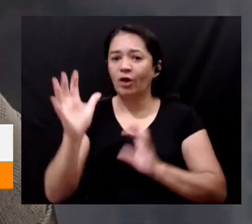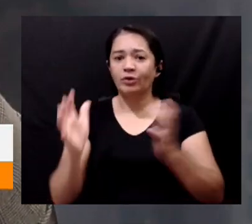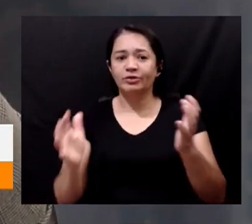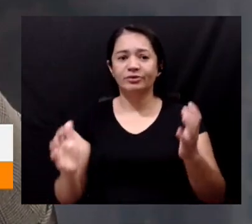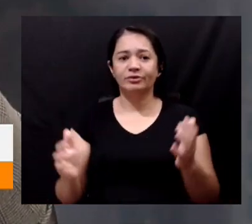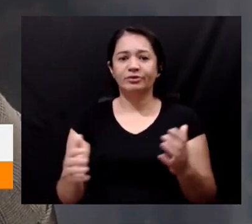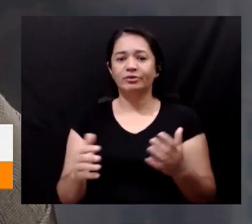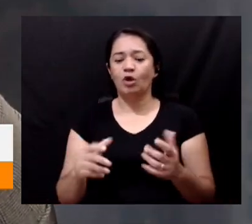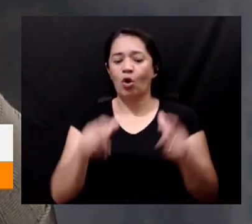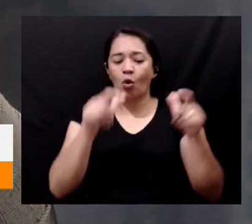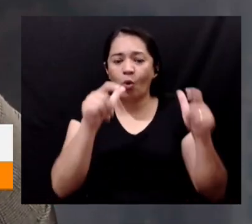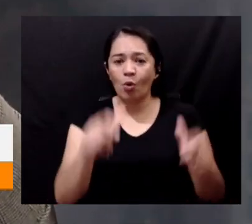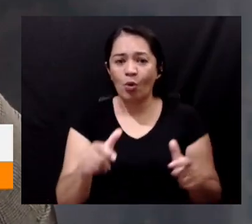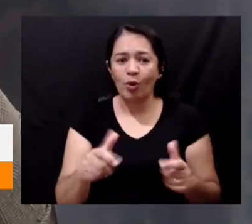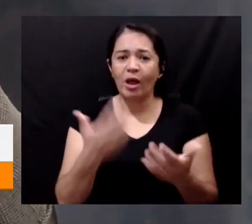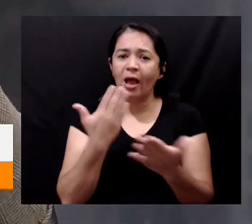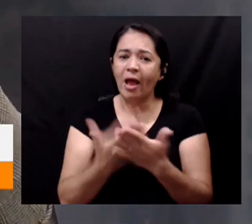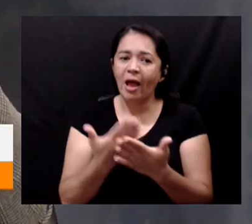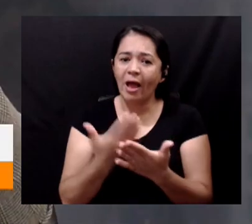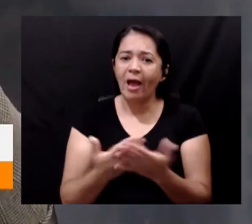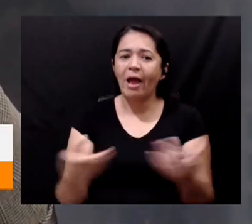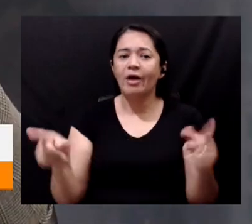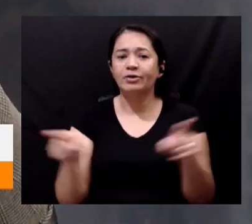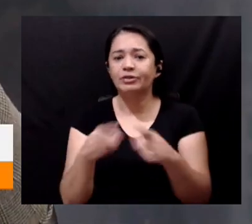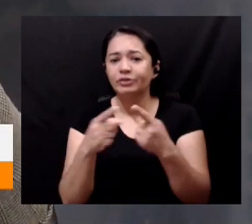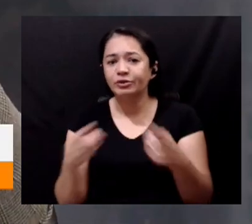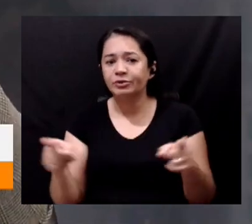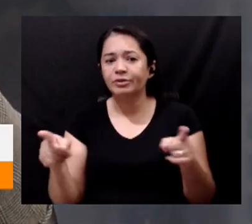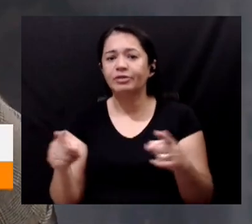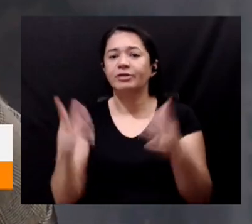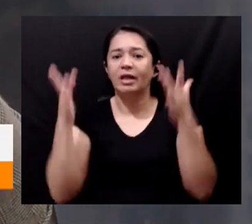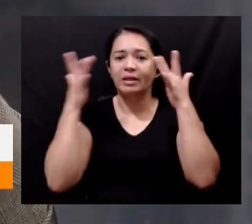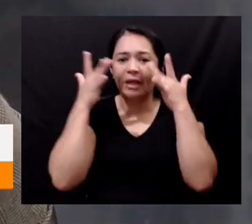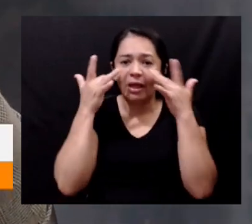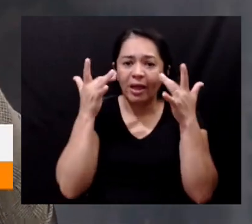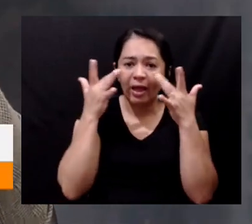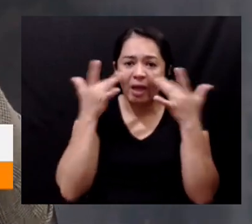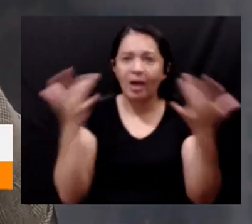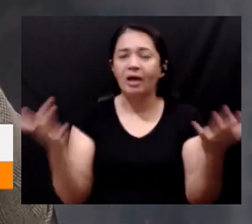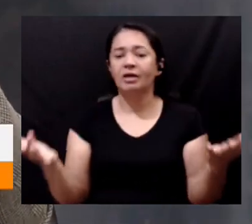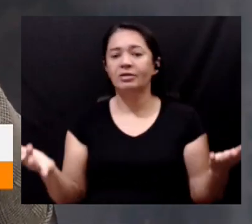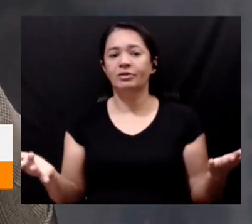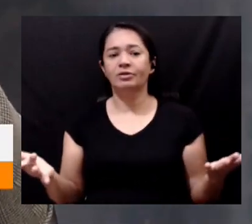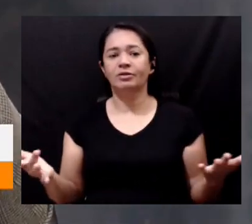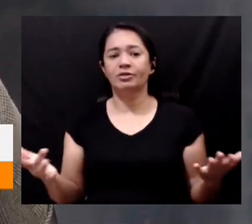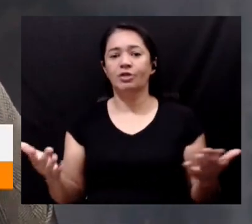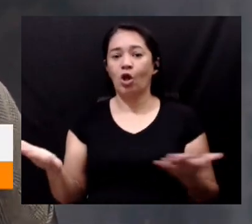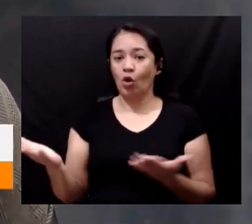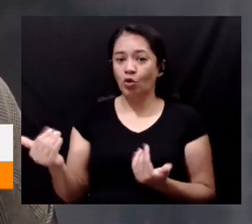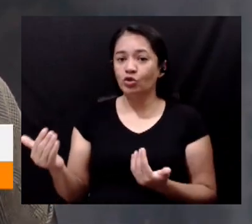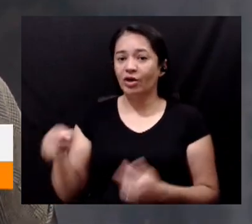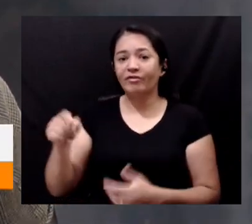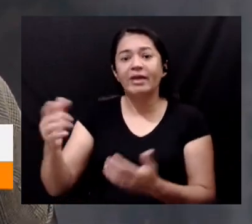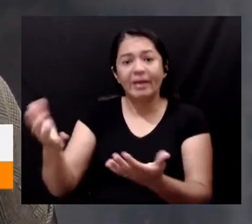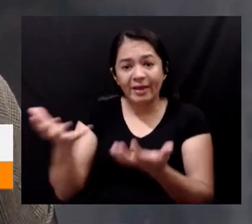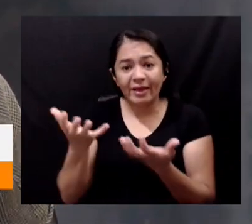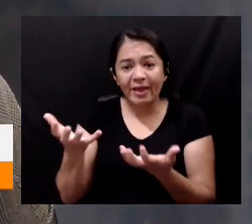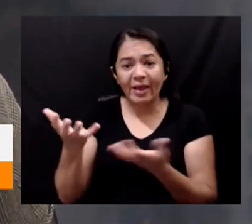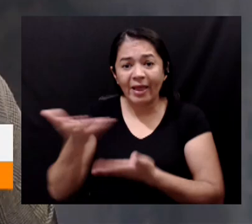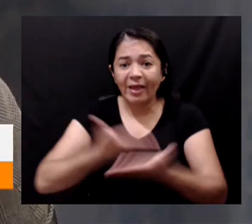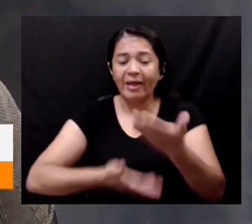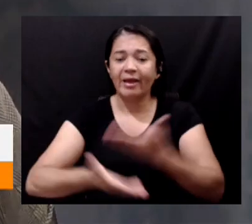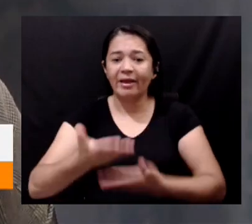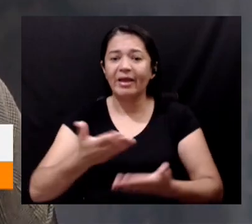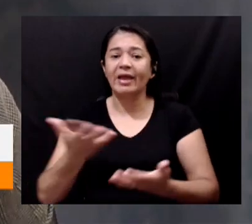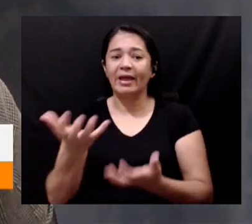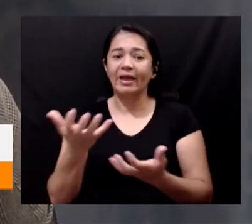aula de música, teatro, né. Os jovens eles querem interagir, eles querem se conectar,